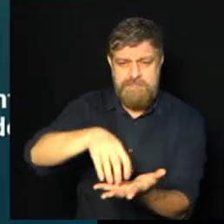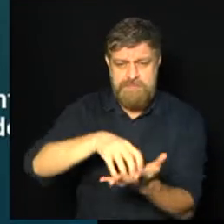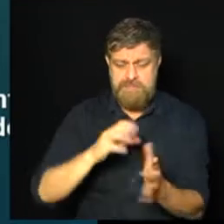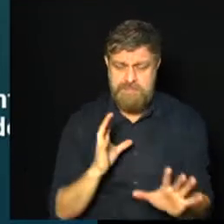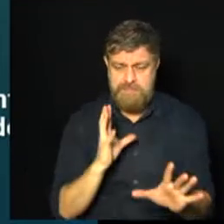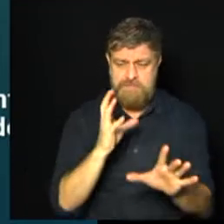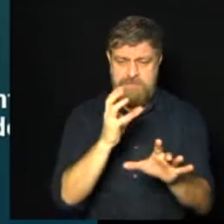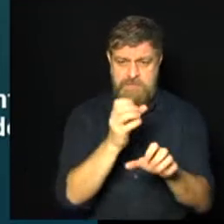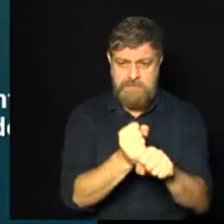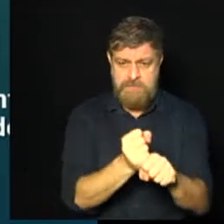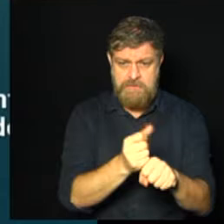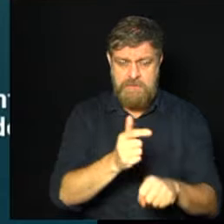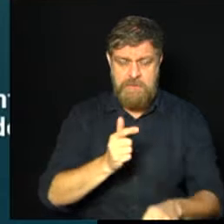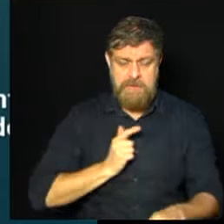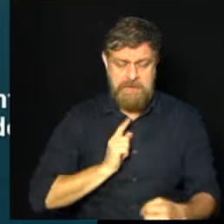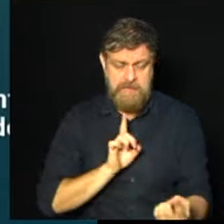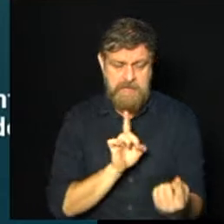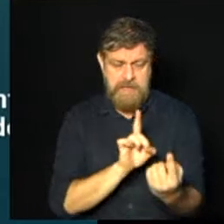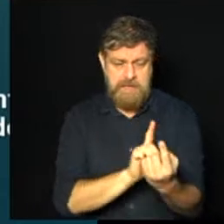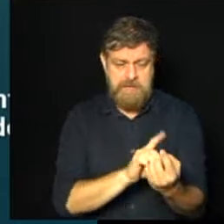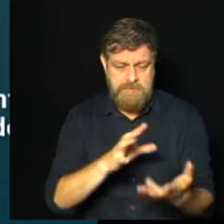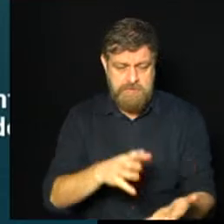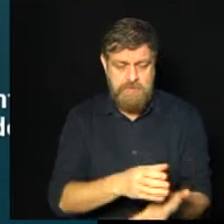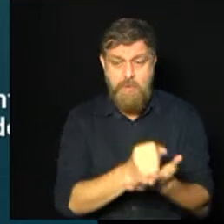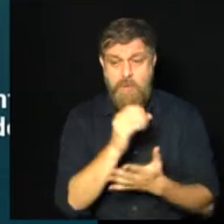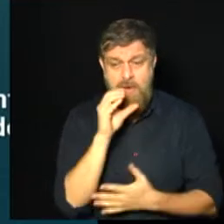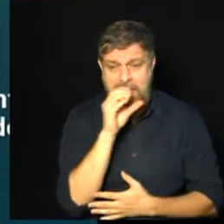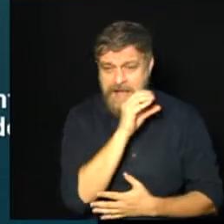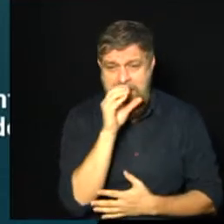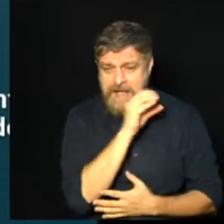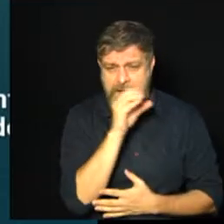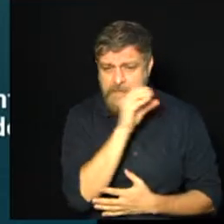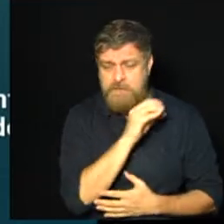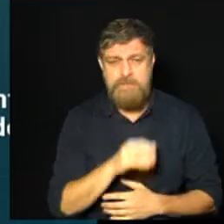unidade intermediária de atendimento de urgência e emergência,